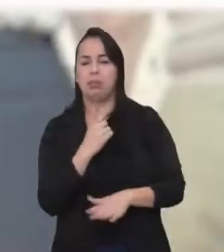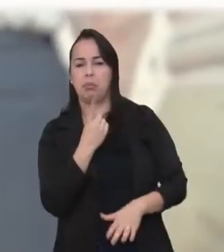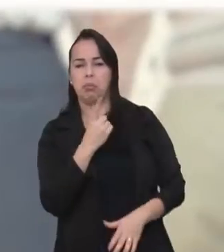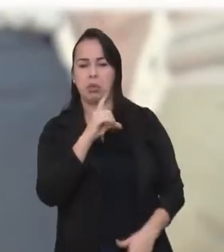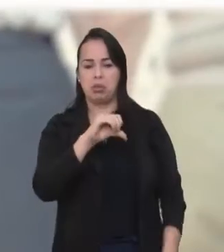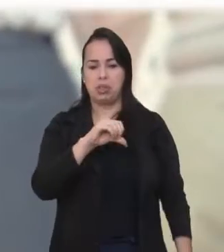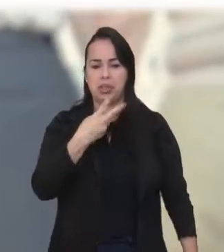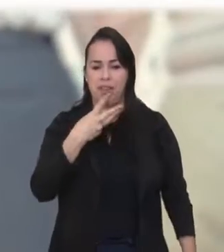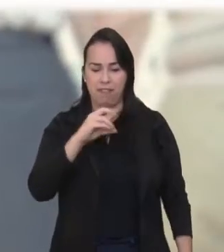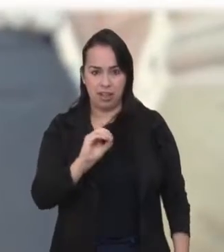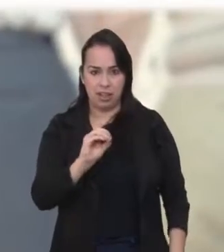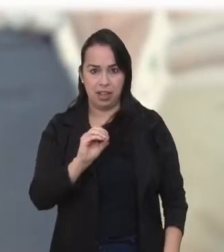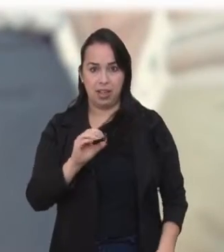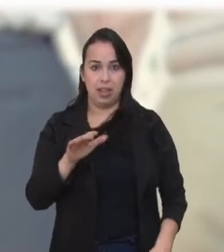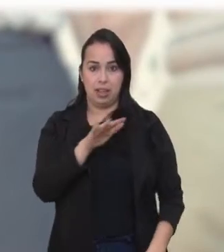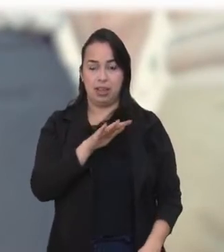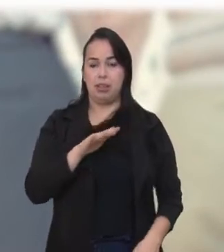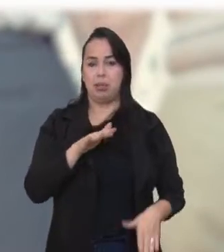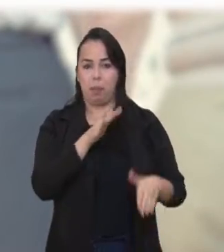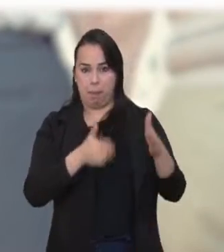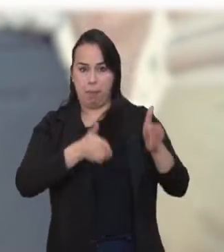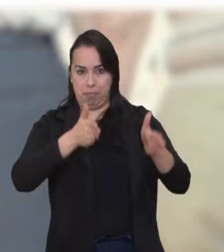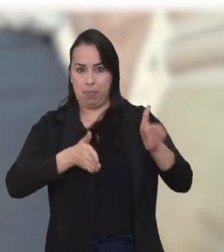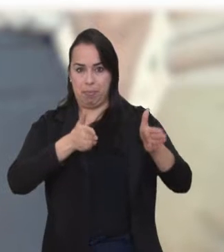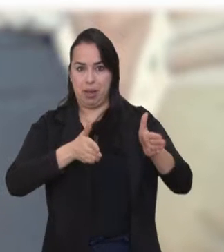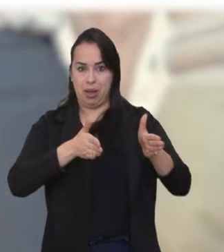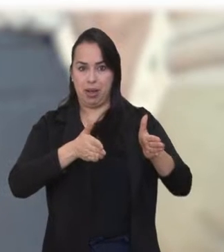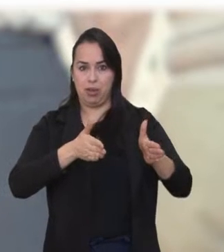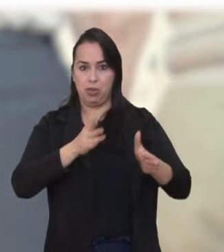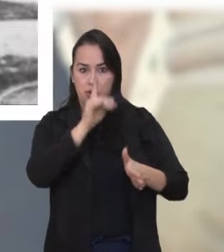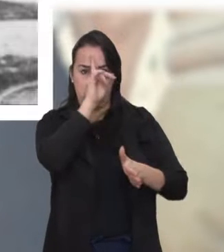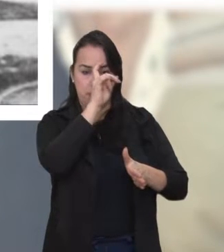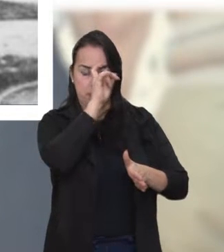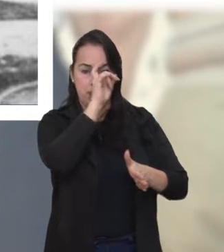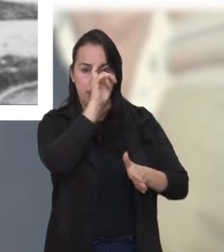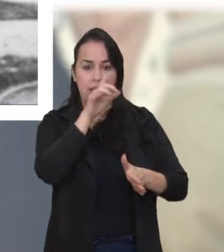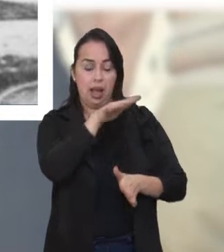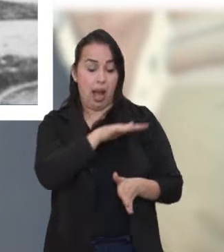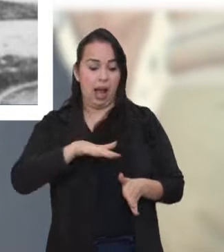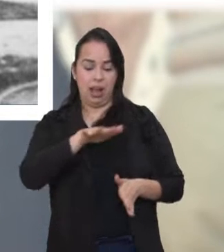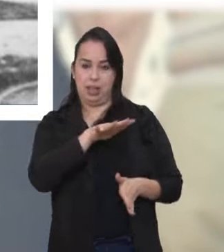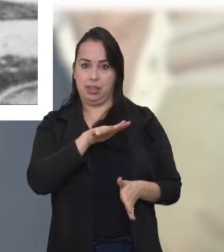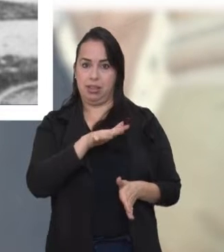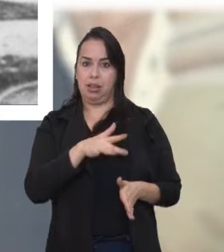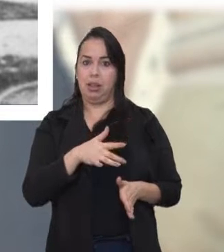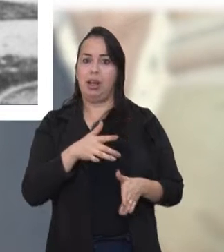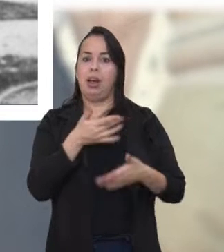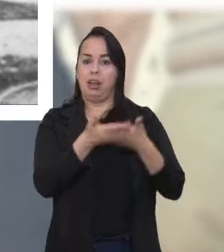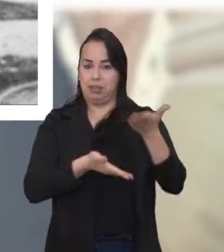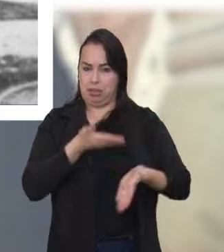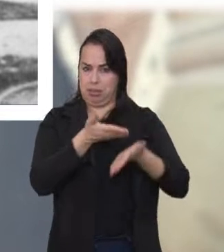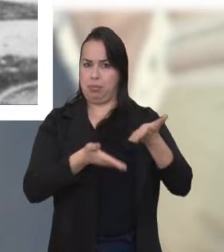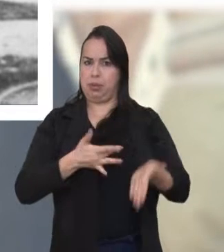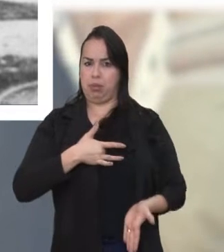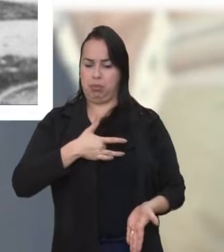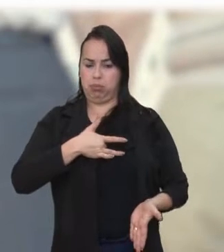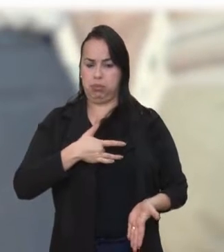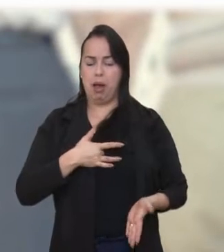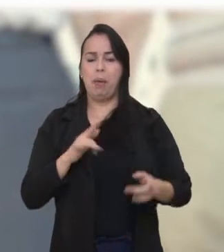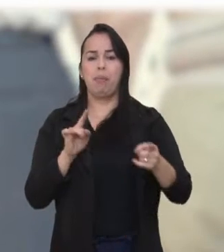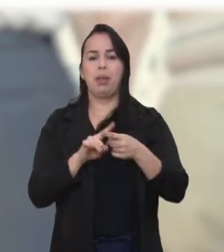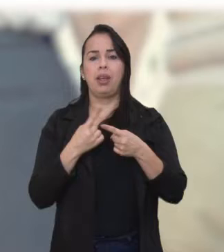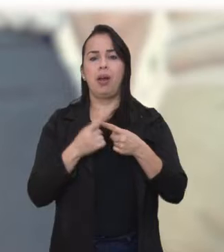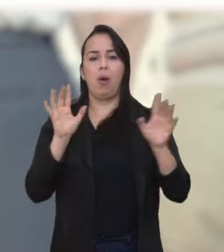20, na fase sanatorial de São José, a região era referência no tratamento da tuberculose, devido ao clima de meia